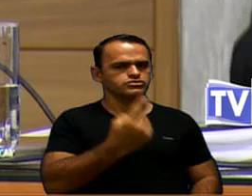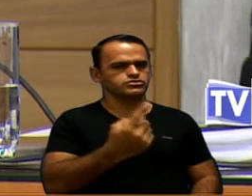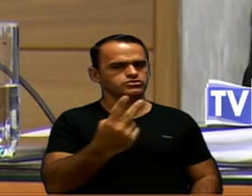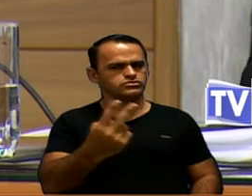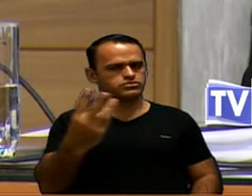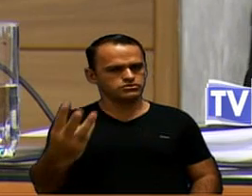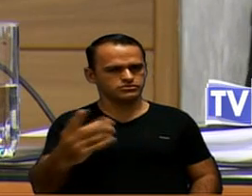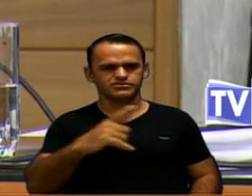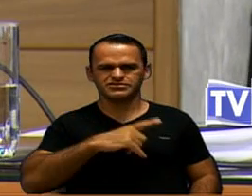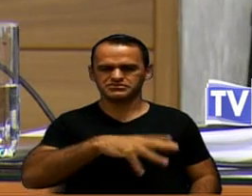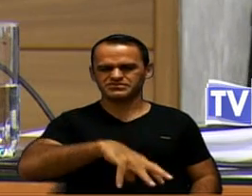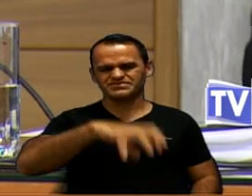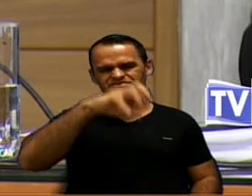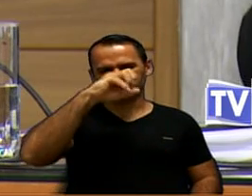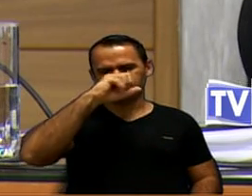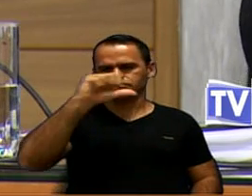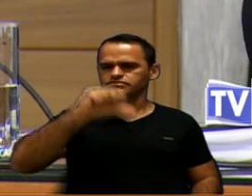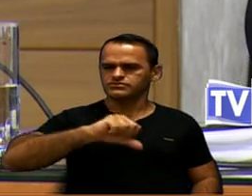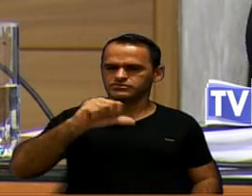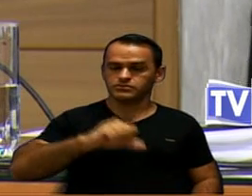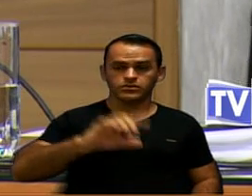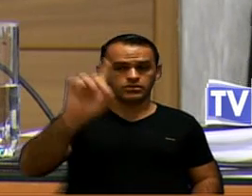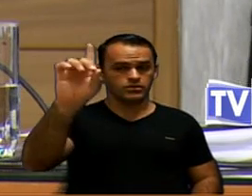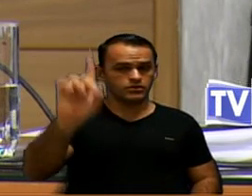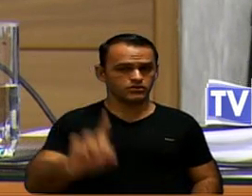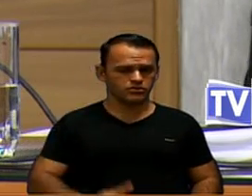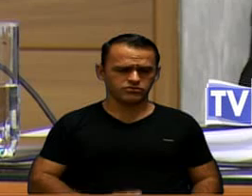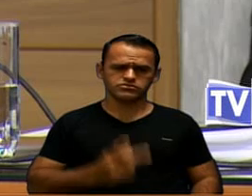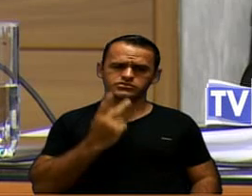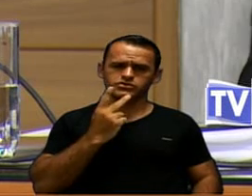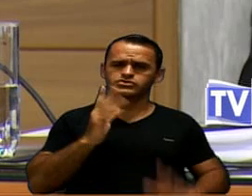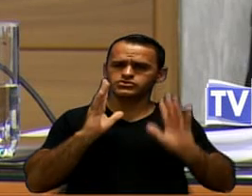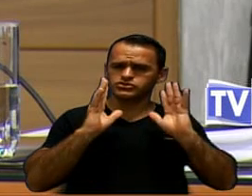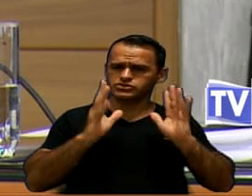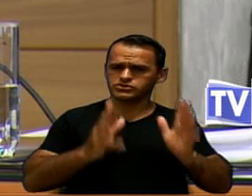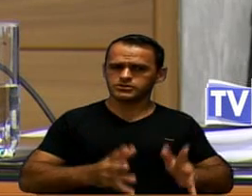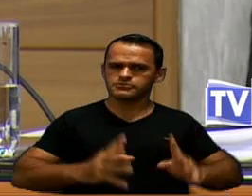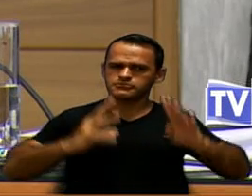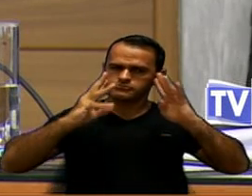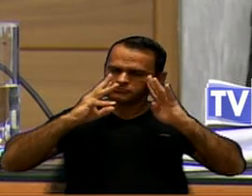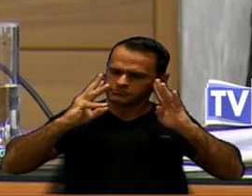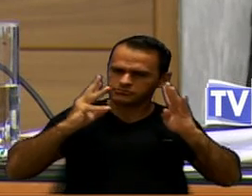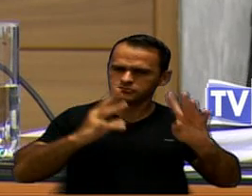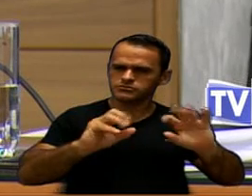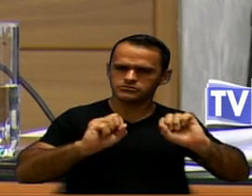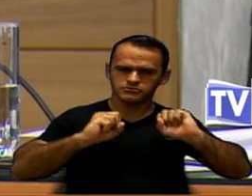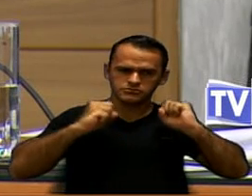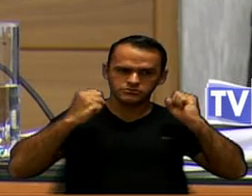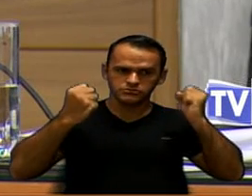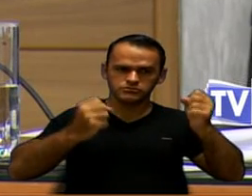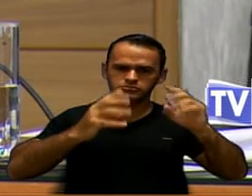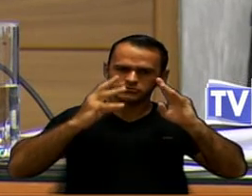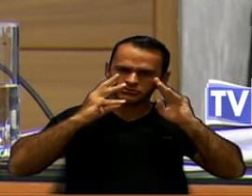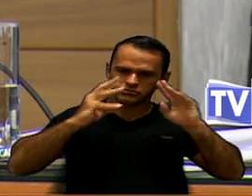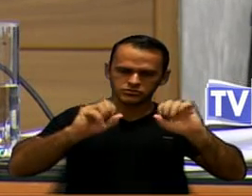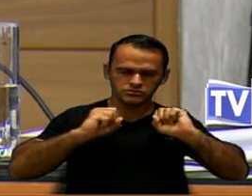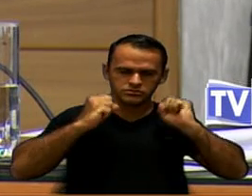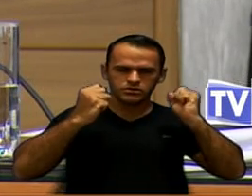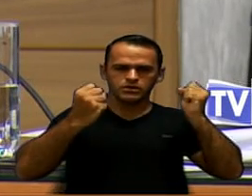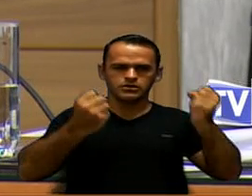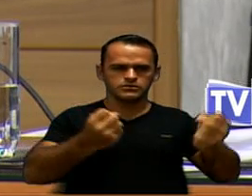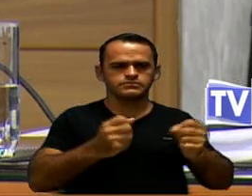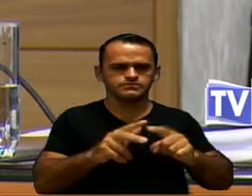com o mau cheiro. O diretor Ronald já disse que irá fazer a